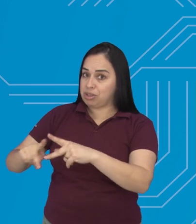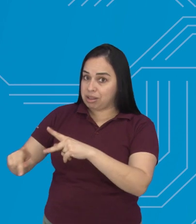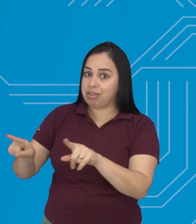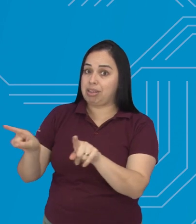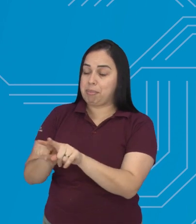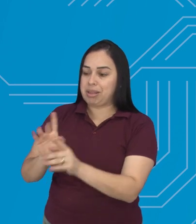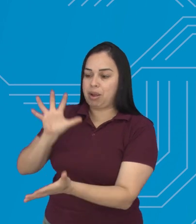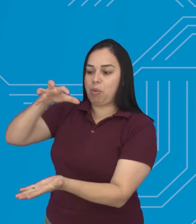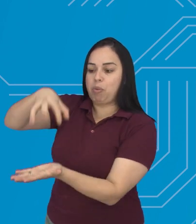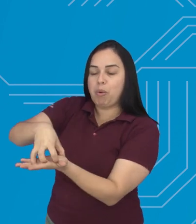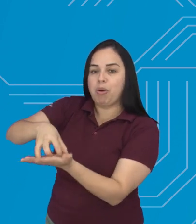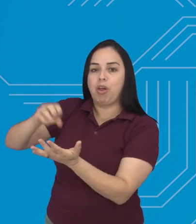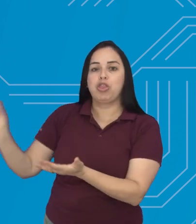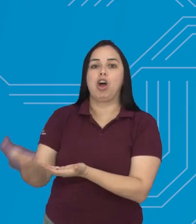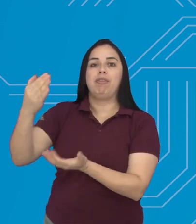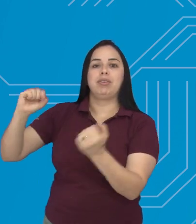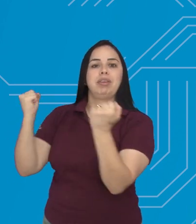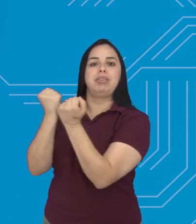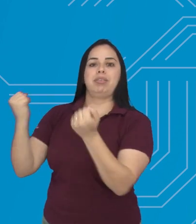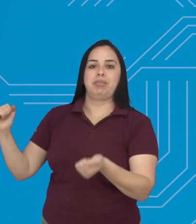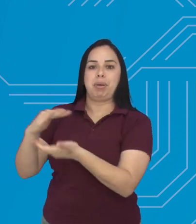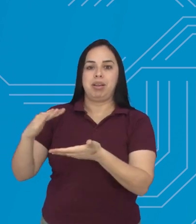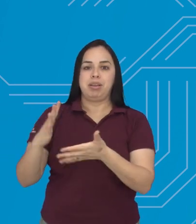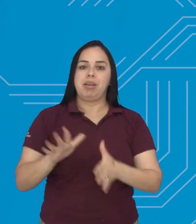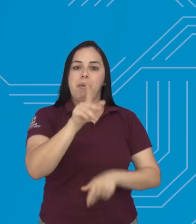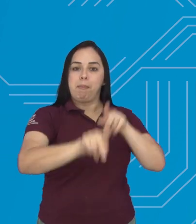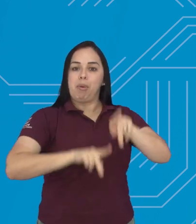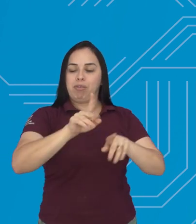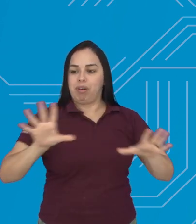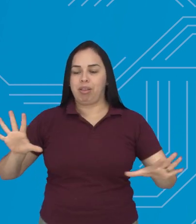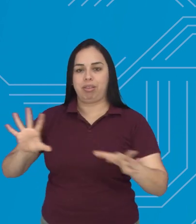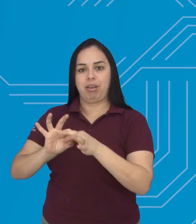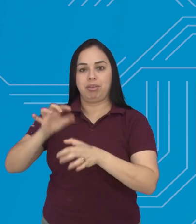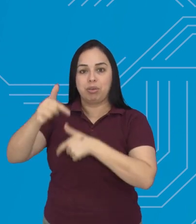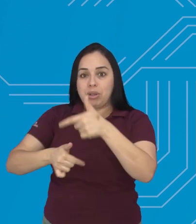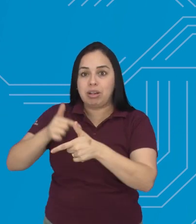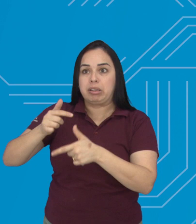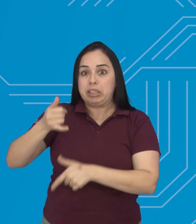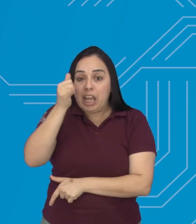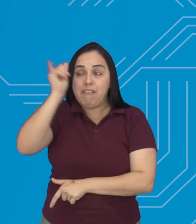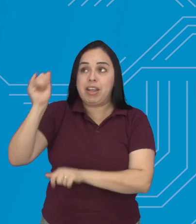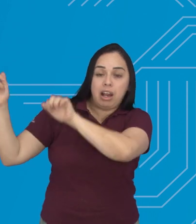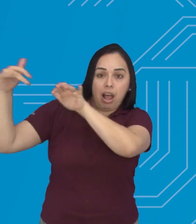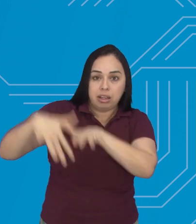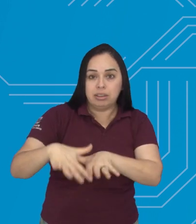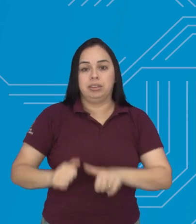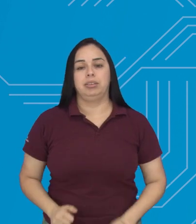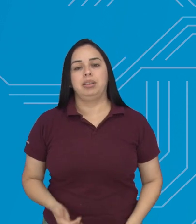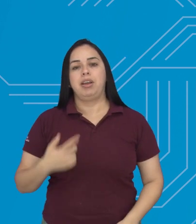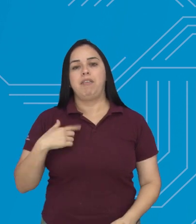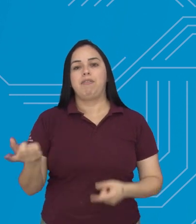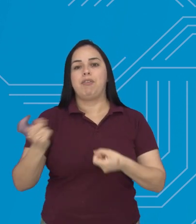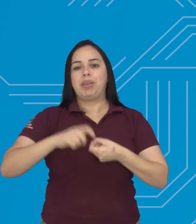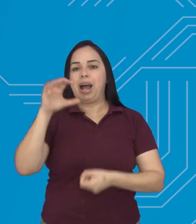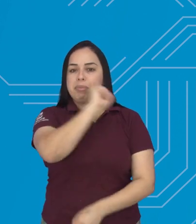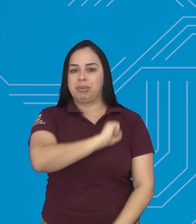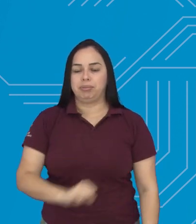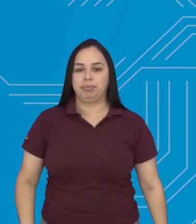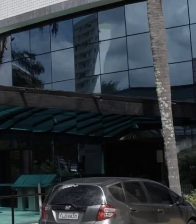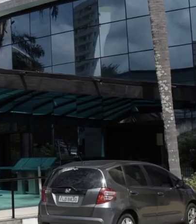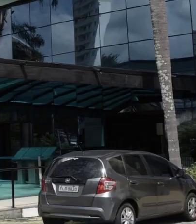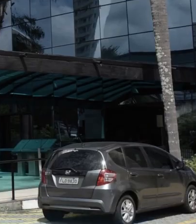que ele se tornou. A secretária de Esporte e Qualidade de Vida de São José dos Campos, Kátia Riera